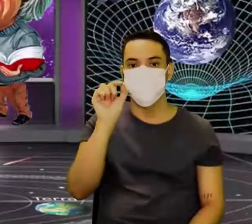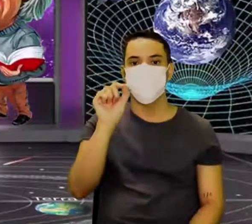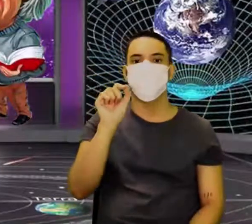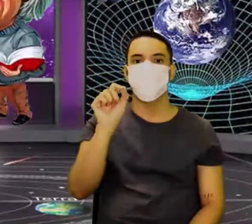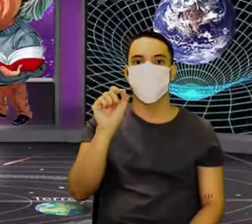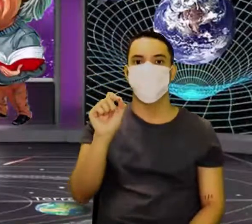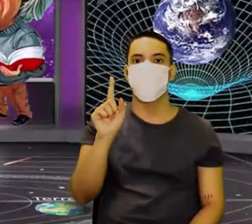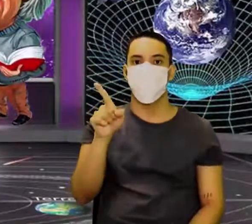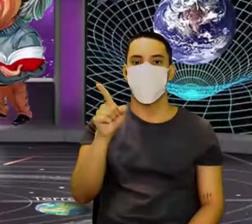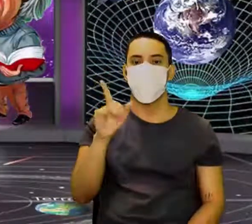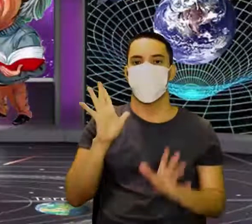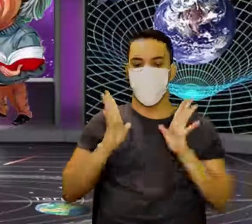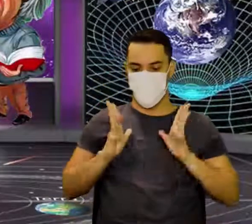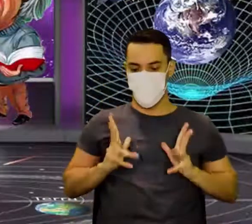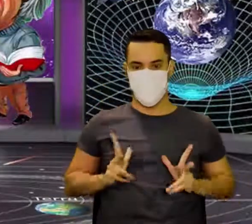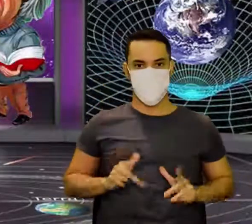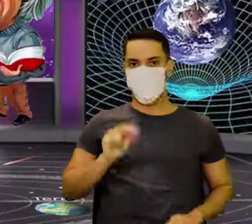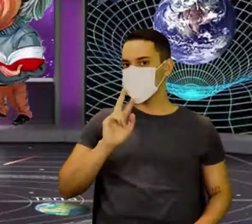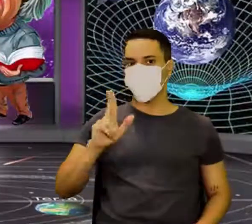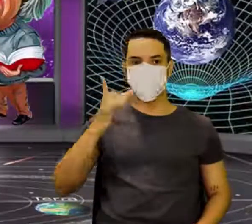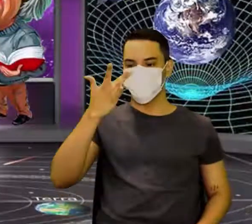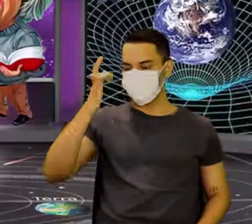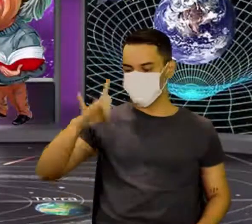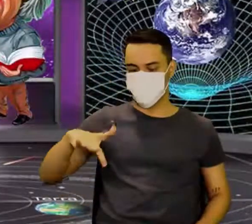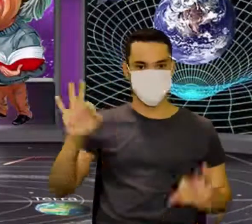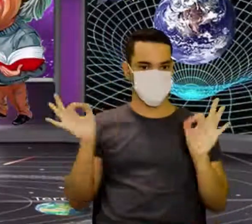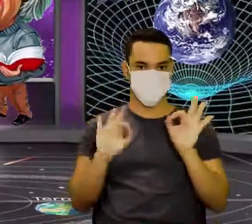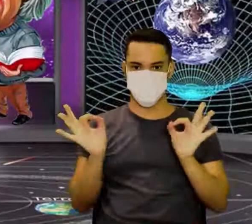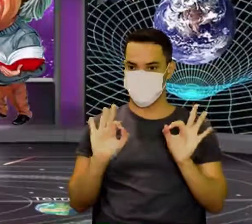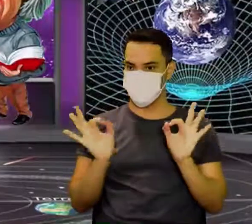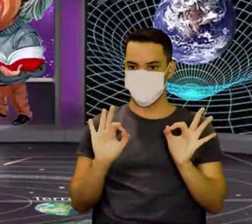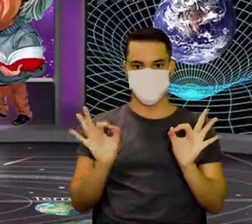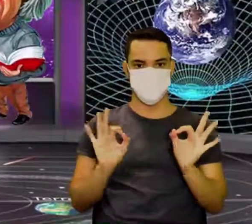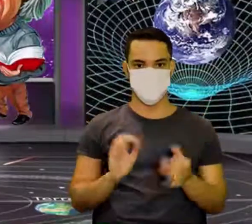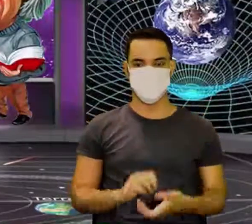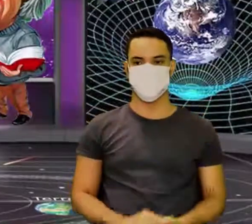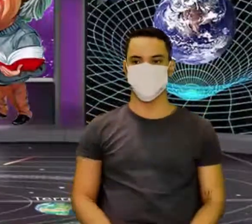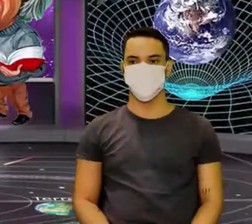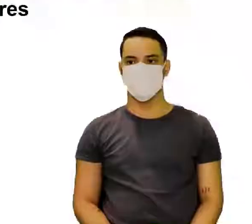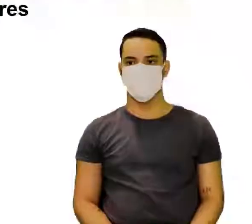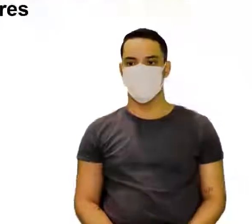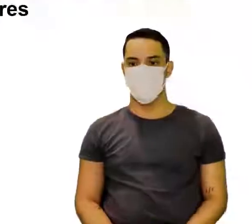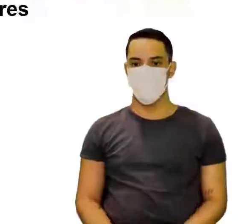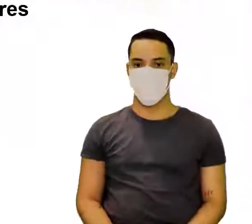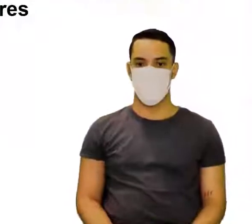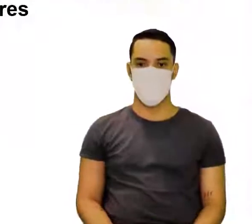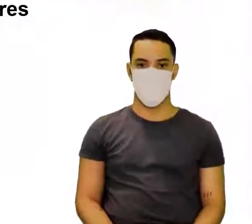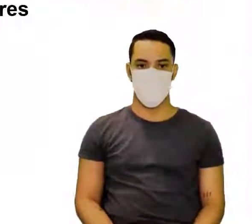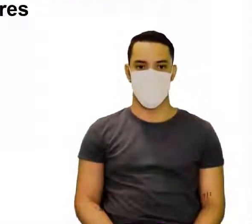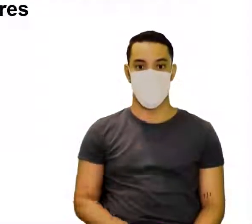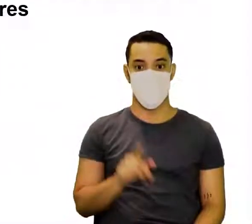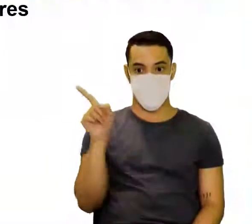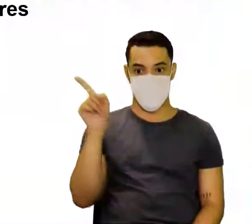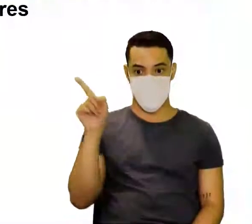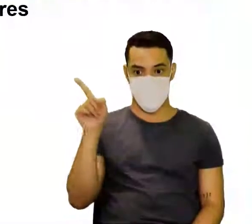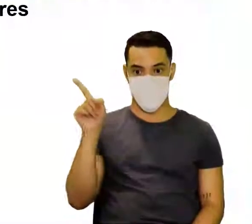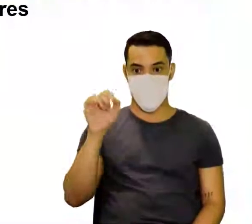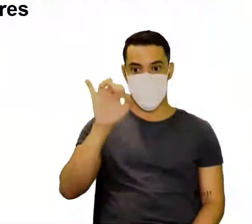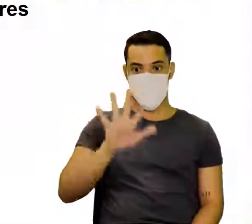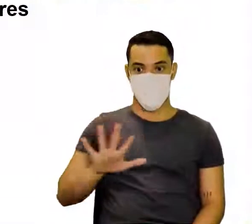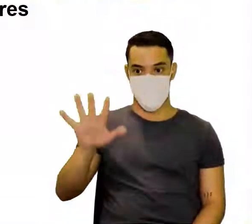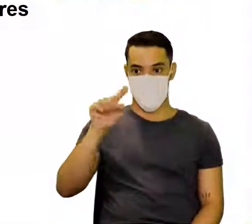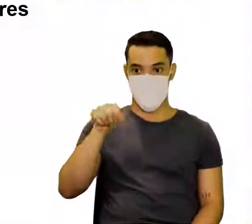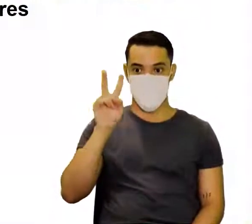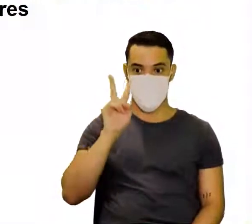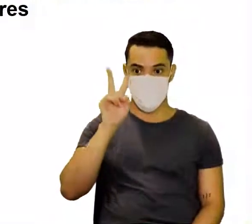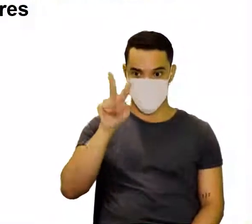energia limpa, tá, pessoal? Porque não polui, não tem impacto, né? Vamos continuar ali. Olha só a imagem para vocês darem uma olhadinha aqui.